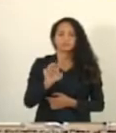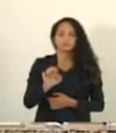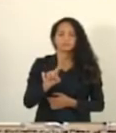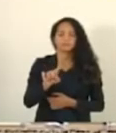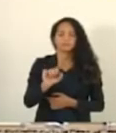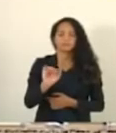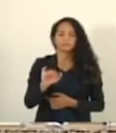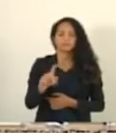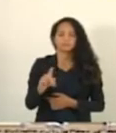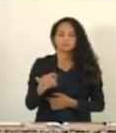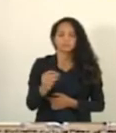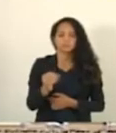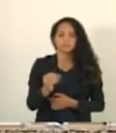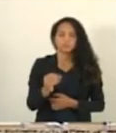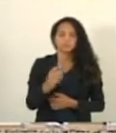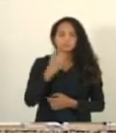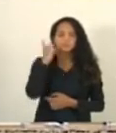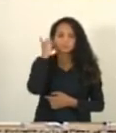Deputado Bruno Lamas.